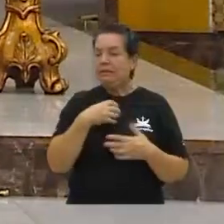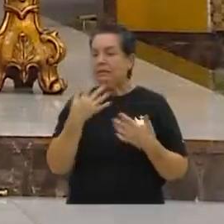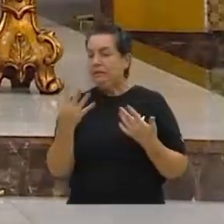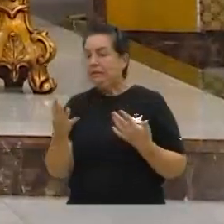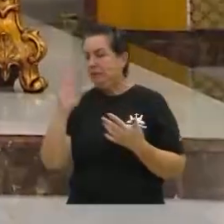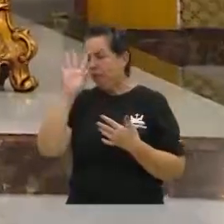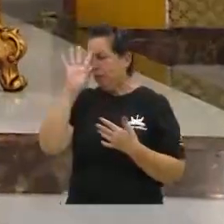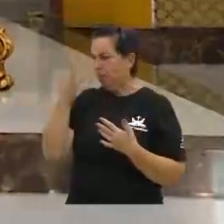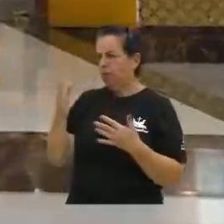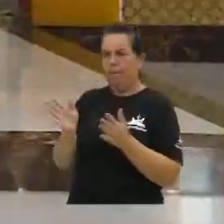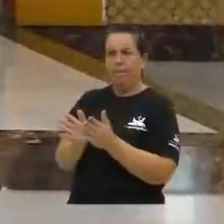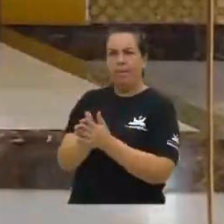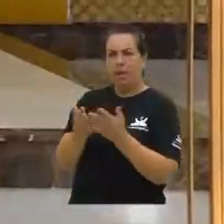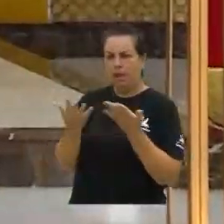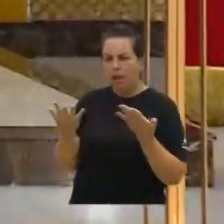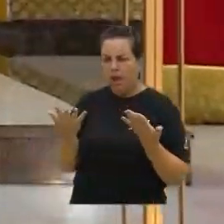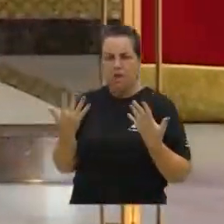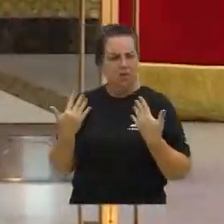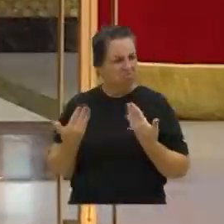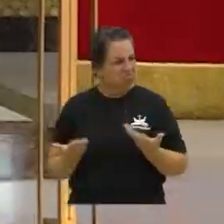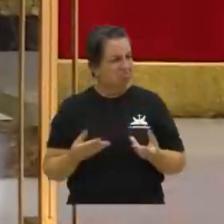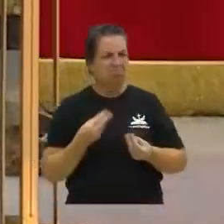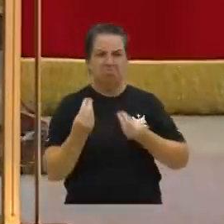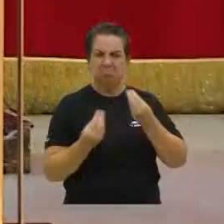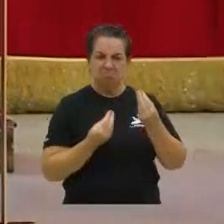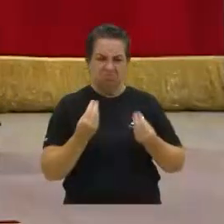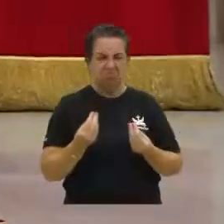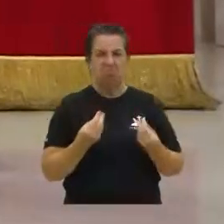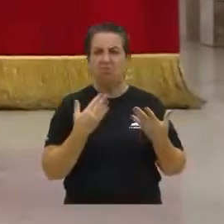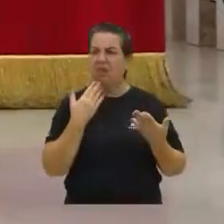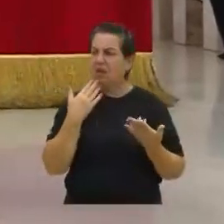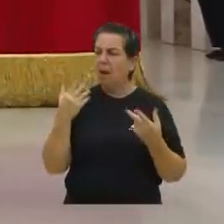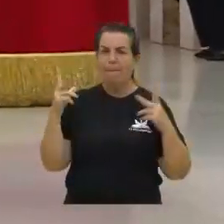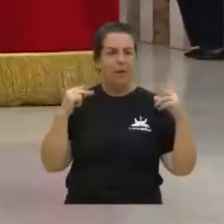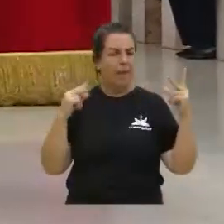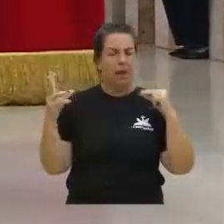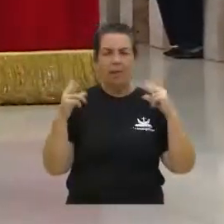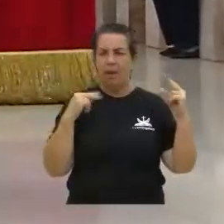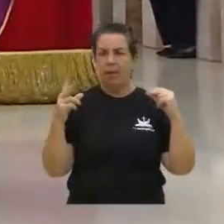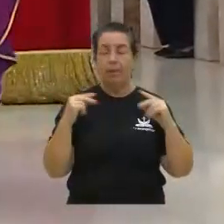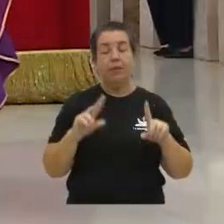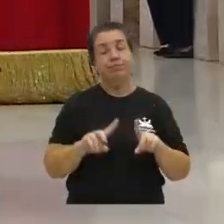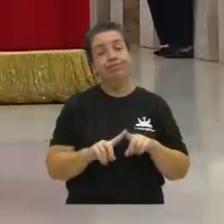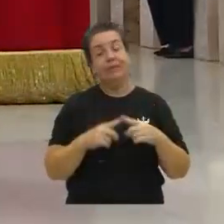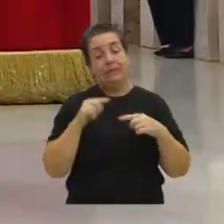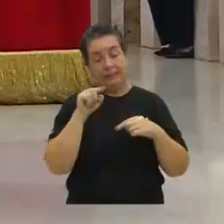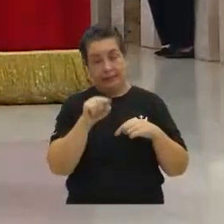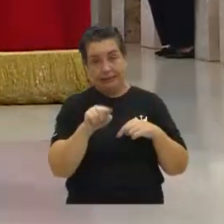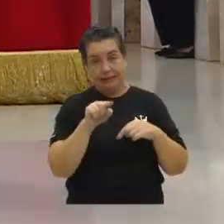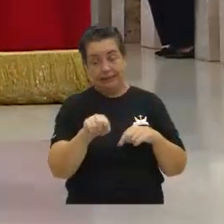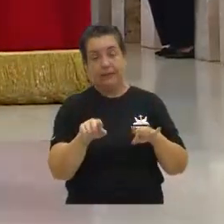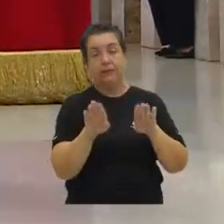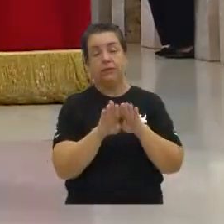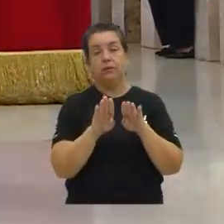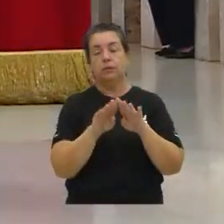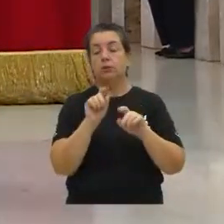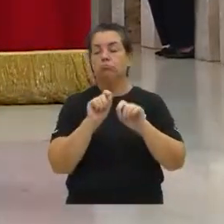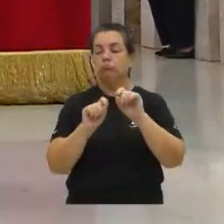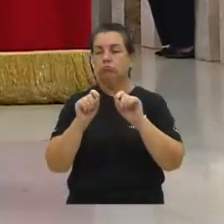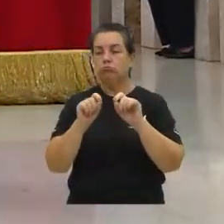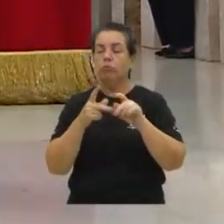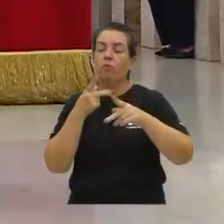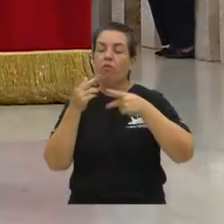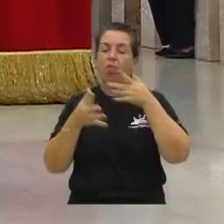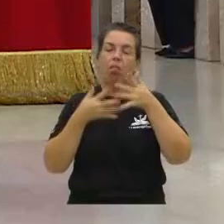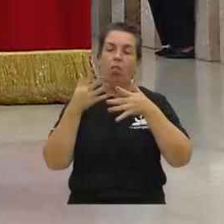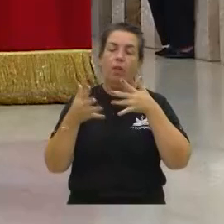fato, um reconhecimento. Mas no meio daqueles que falavam,